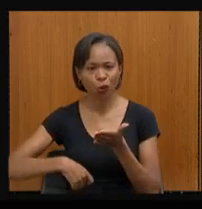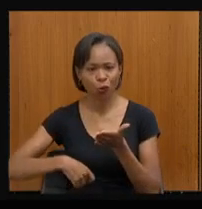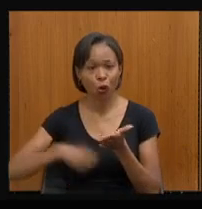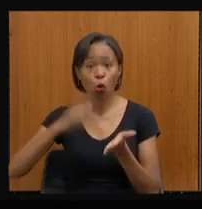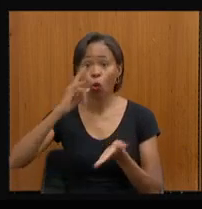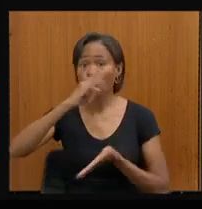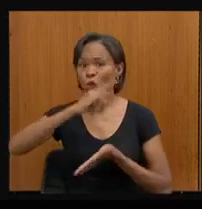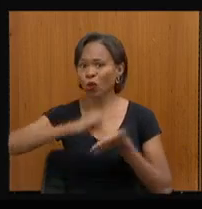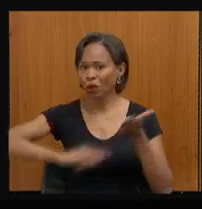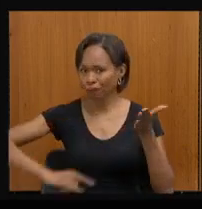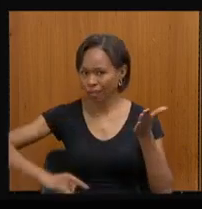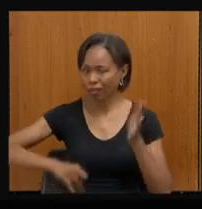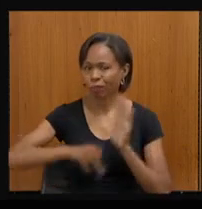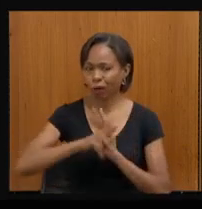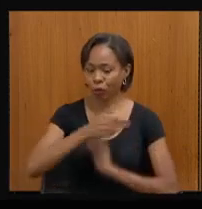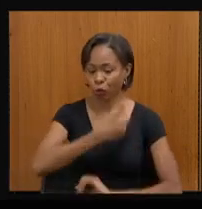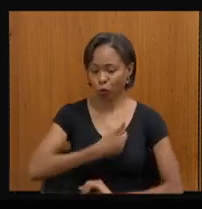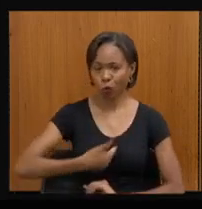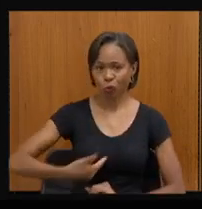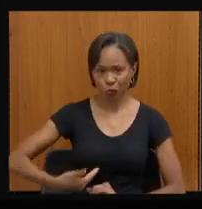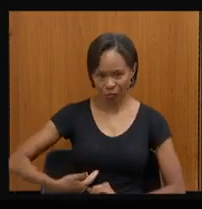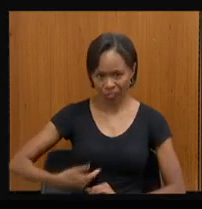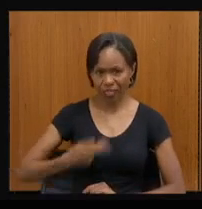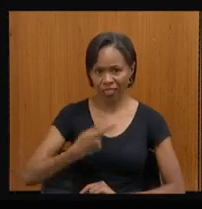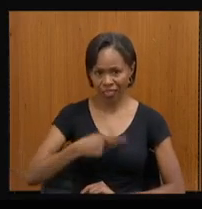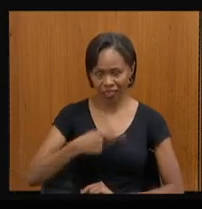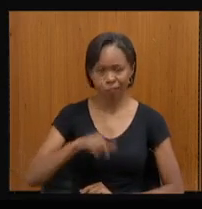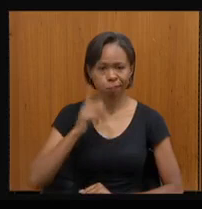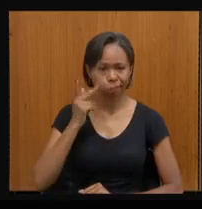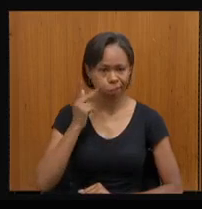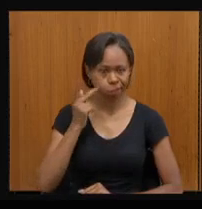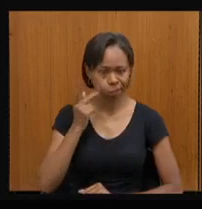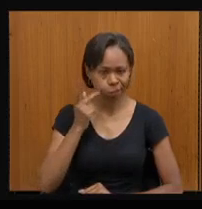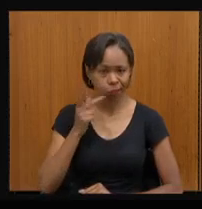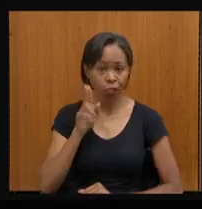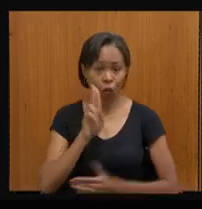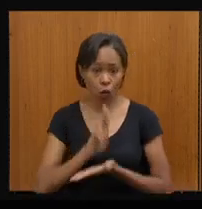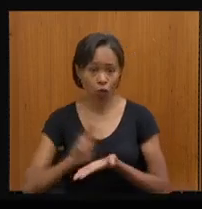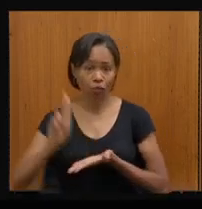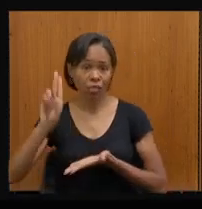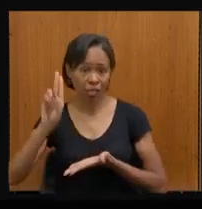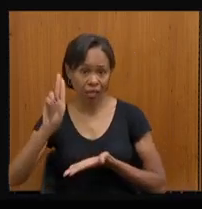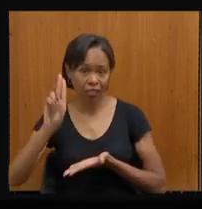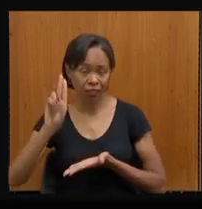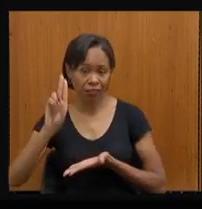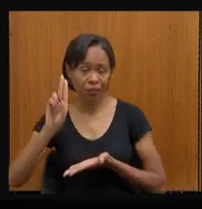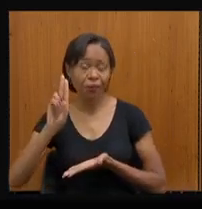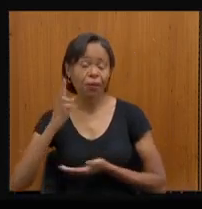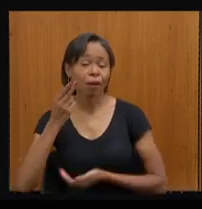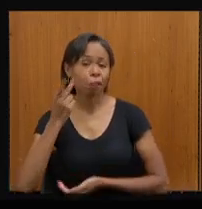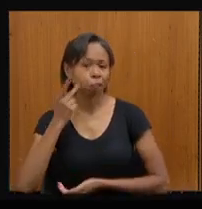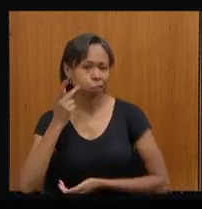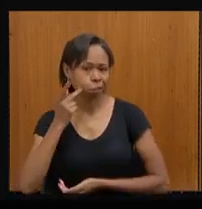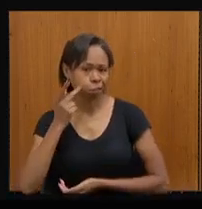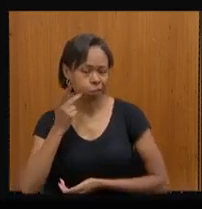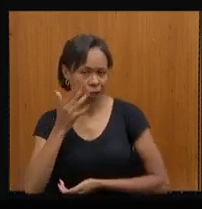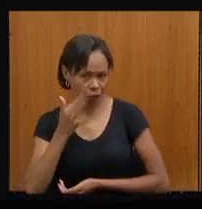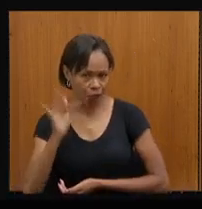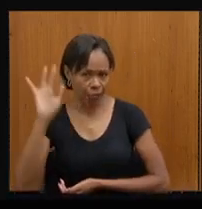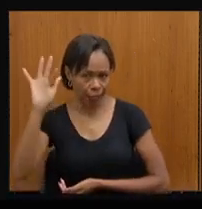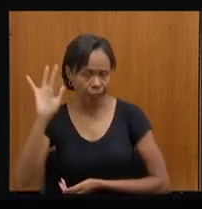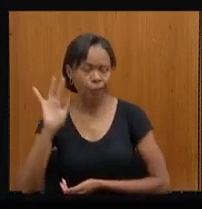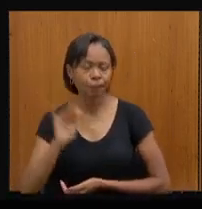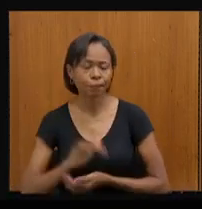Governo do Estado à Universidade Federal do Ceará complexo do Pecém e que essas entidades